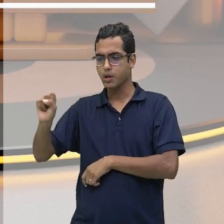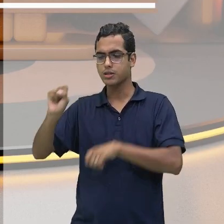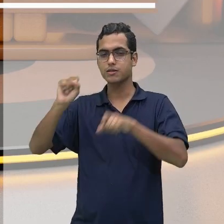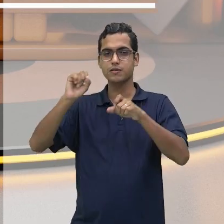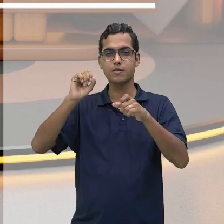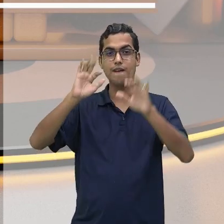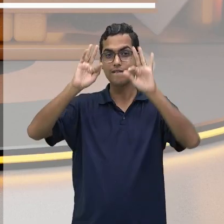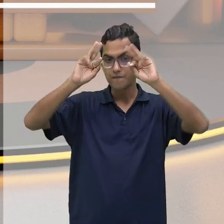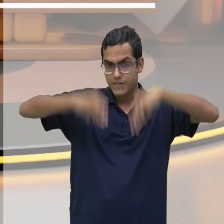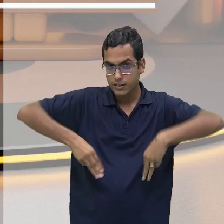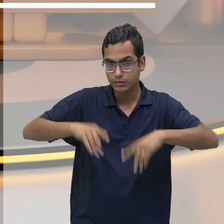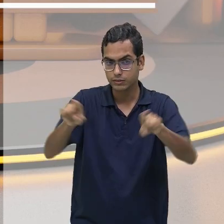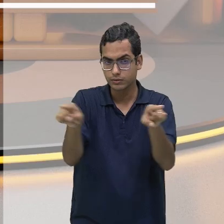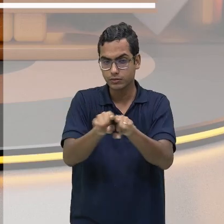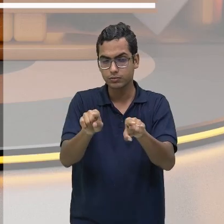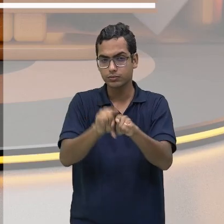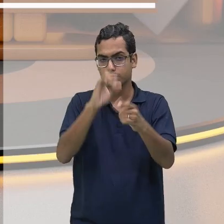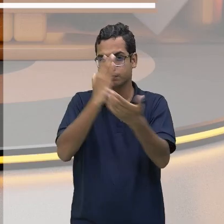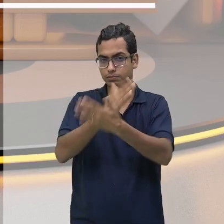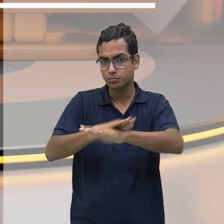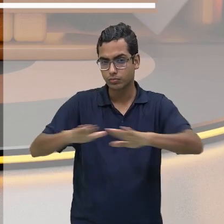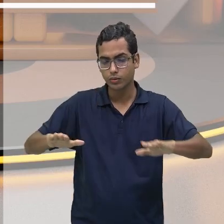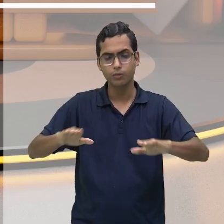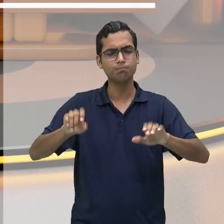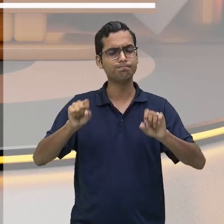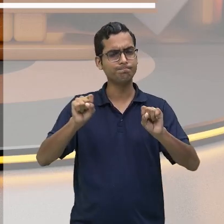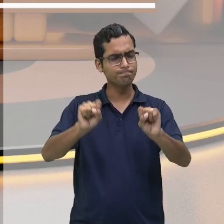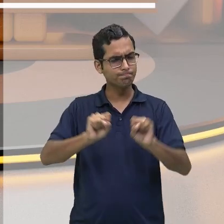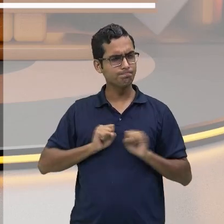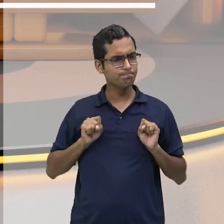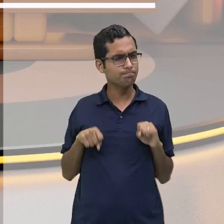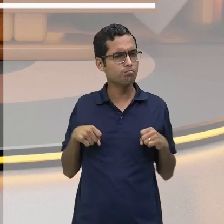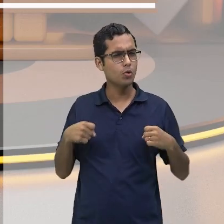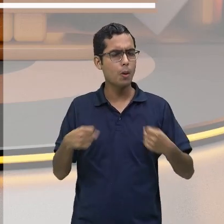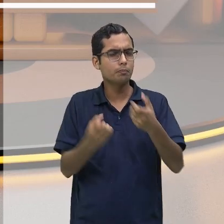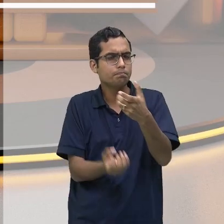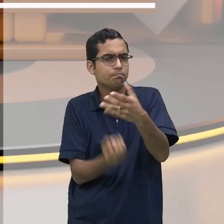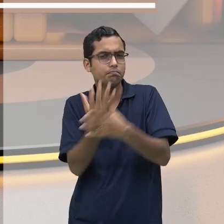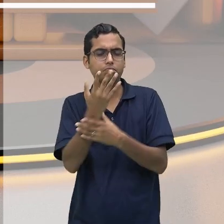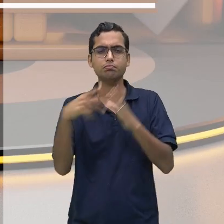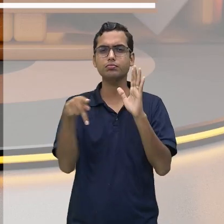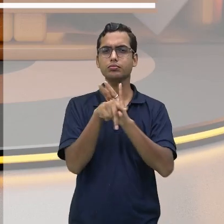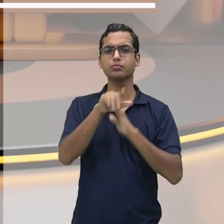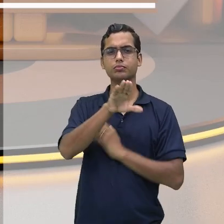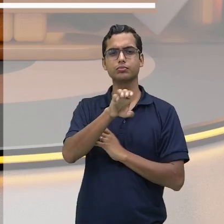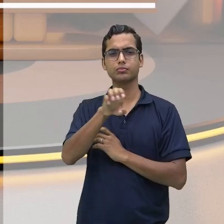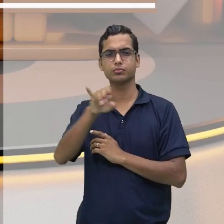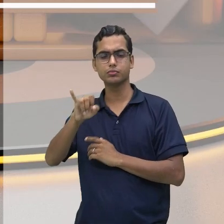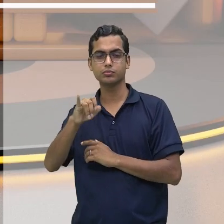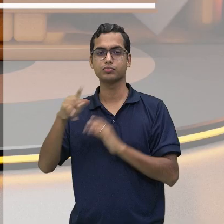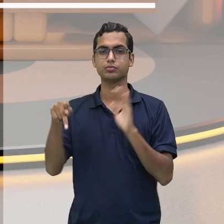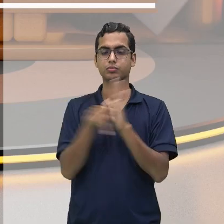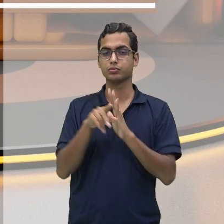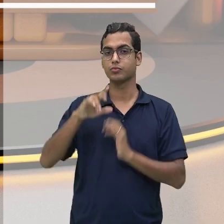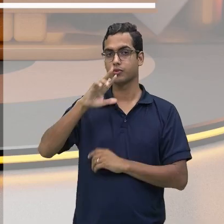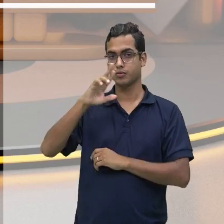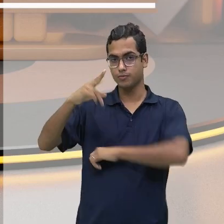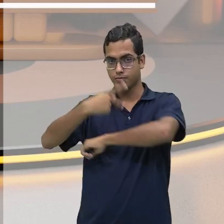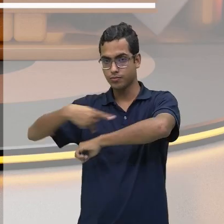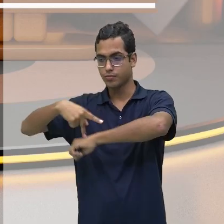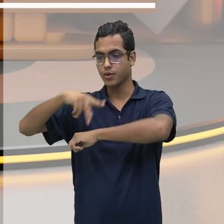vai ser realmente para a criação da CEI, né? Era essencial, né, para a Rússia